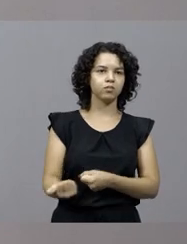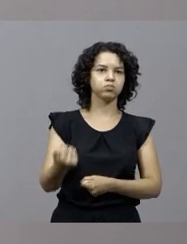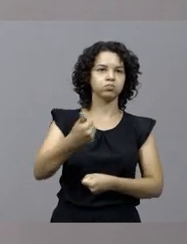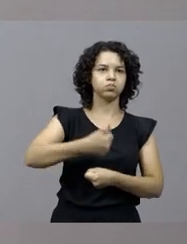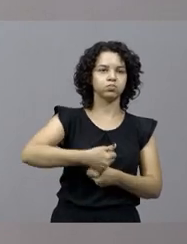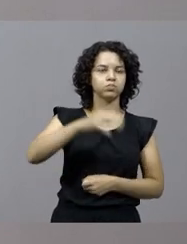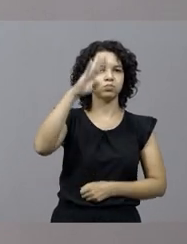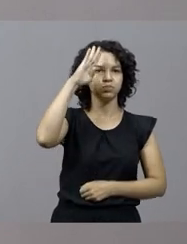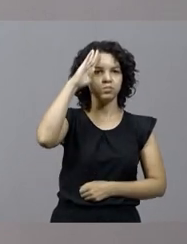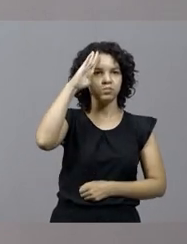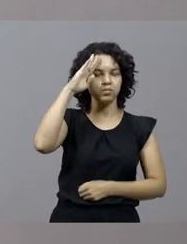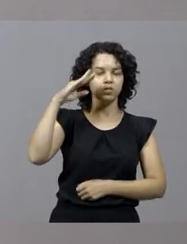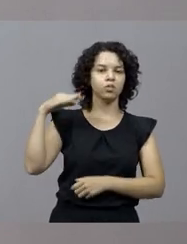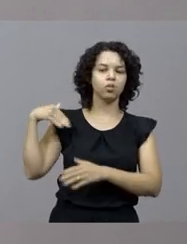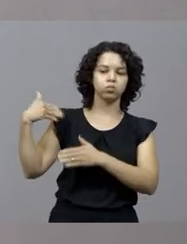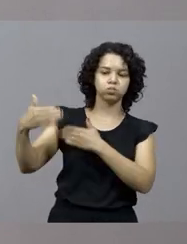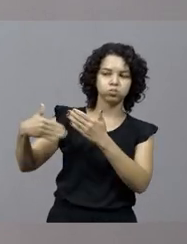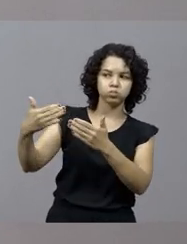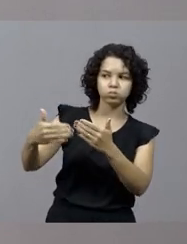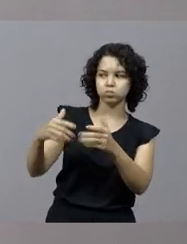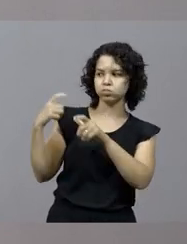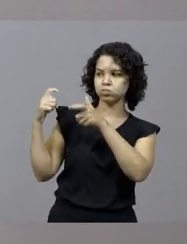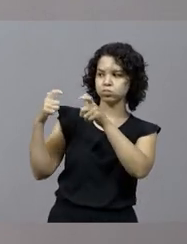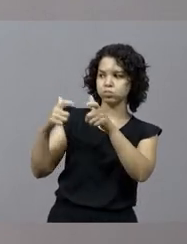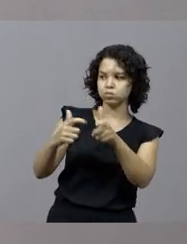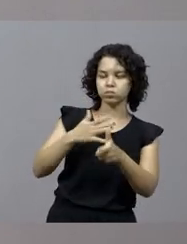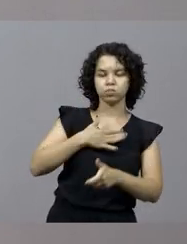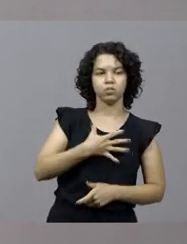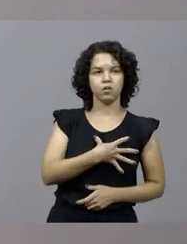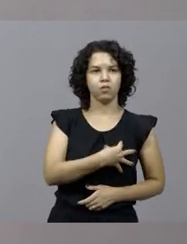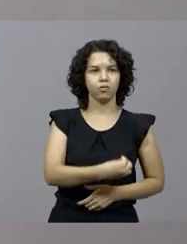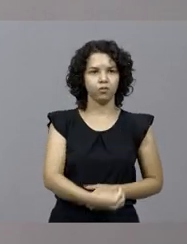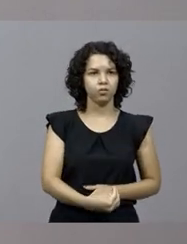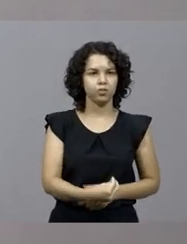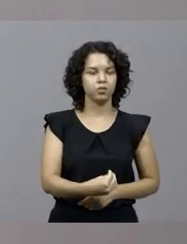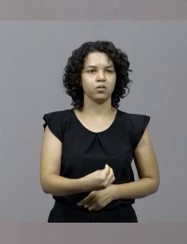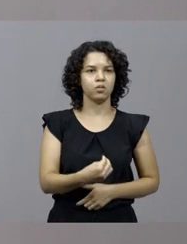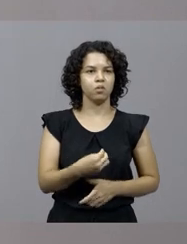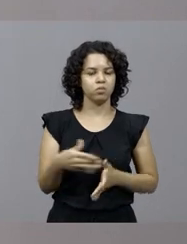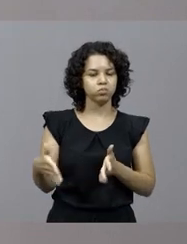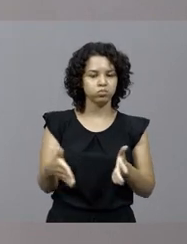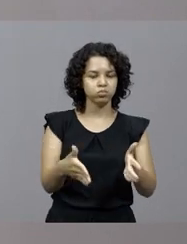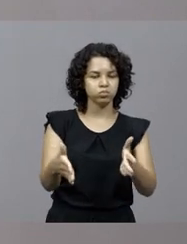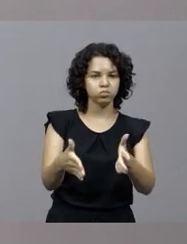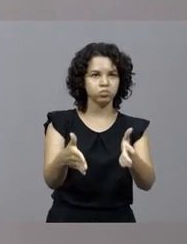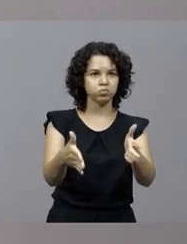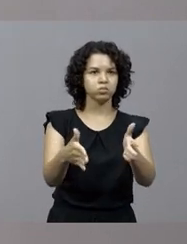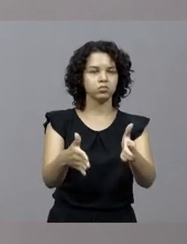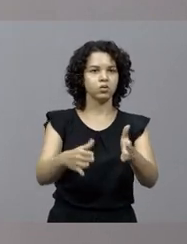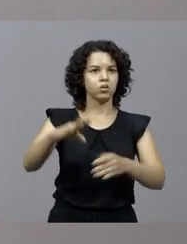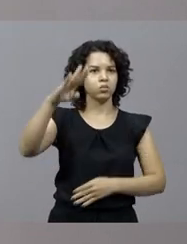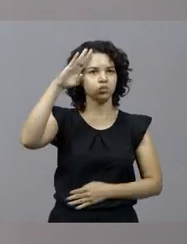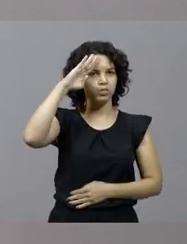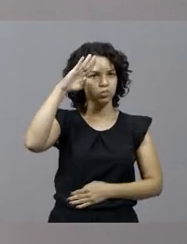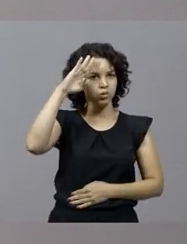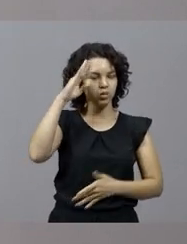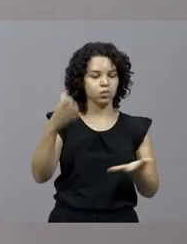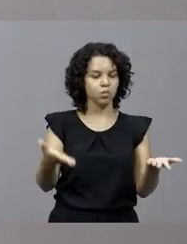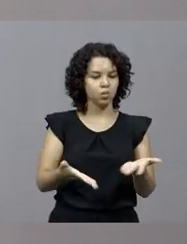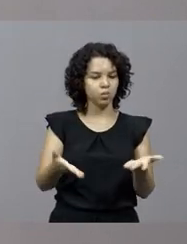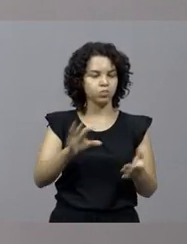caminho trilhado. E a minha filha, mais velha, Priscila, ela está trilhando o meu caminho, já que ela é soldado hoje também da polícia